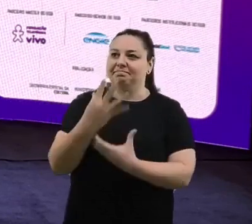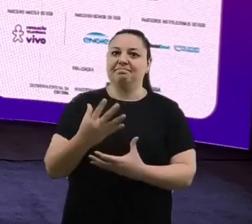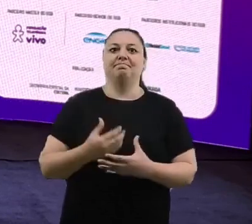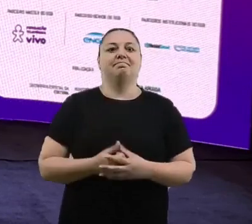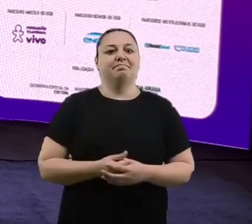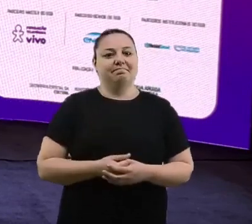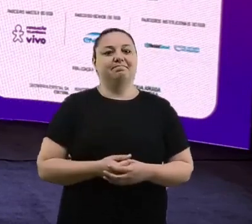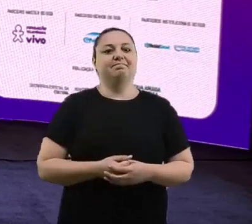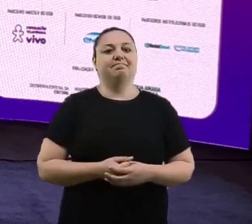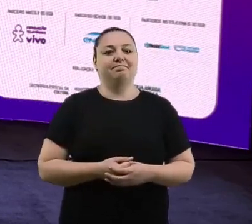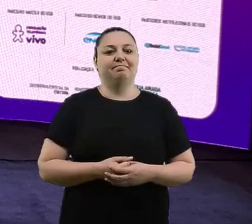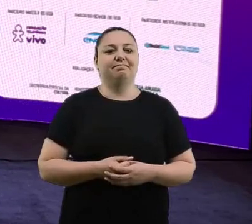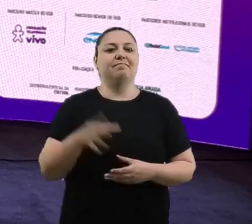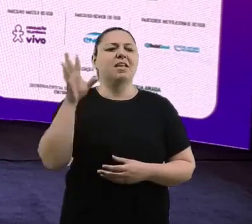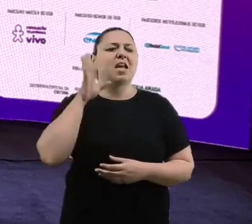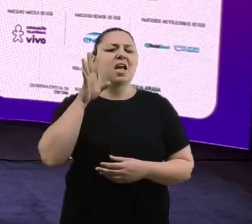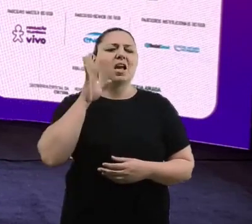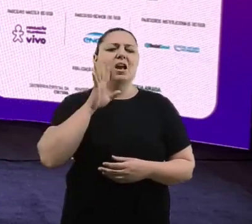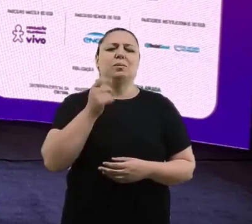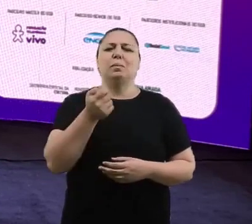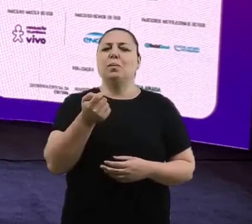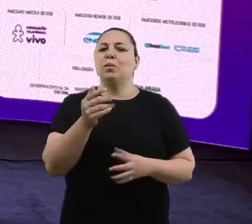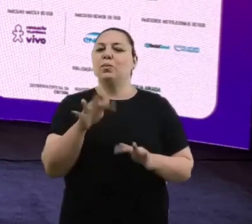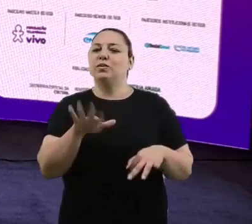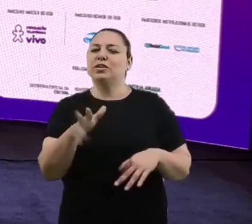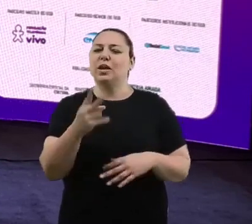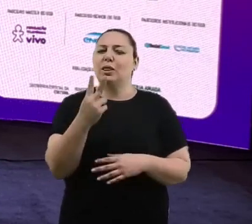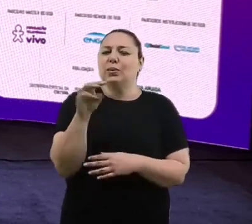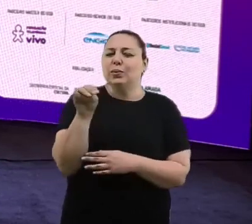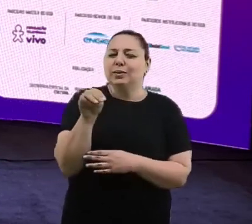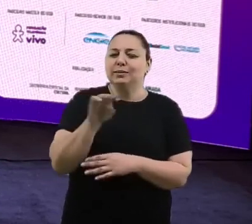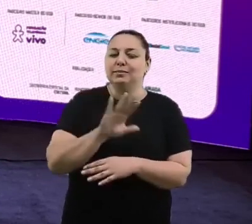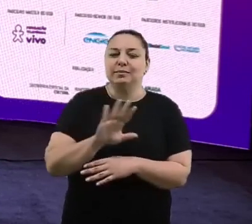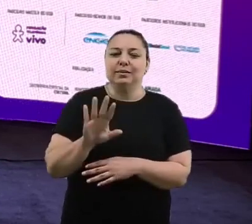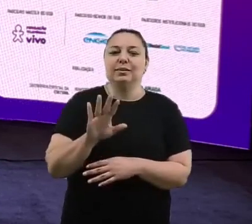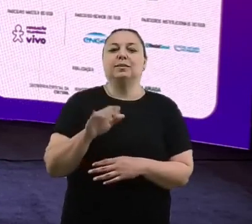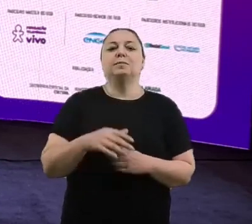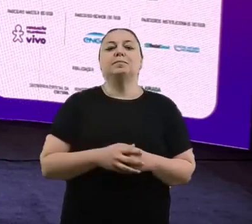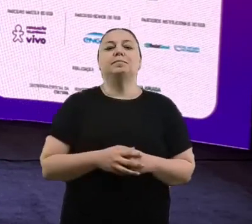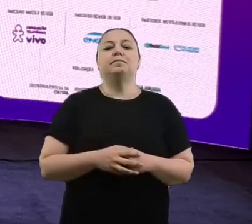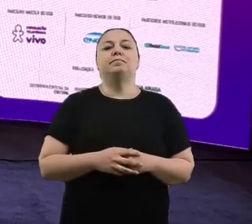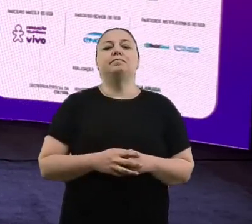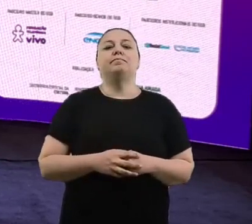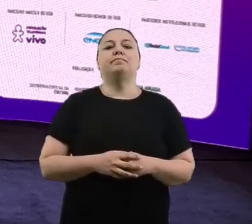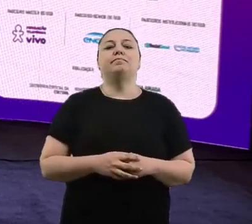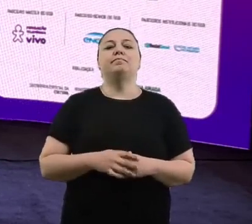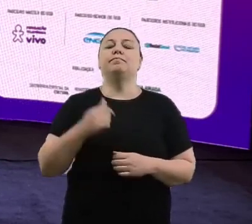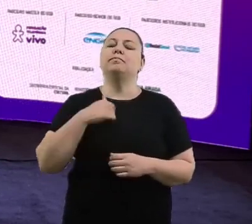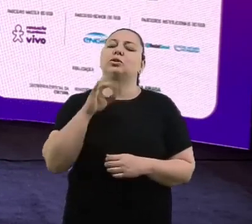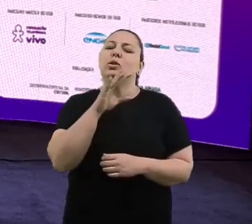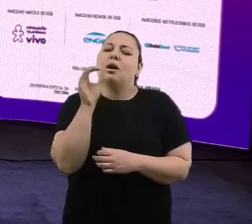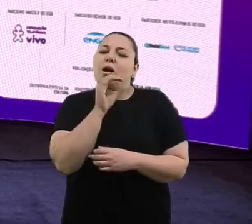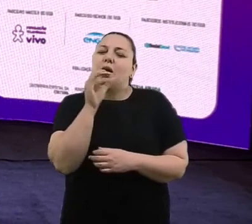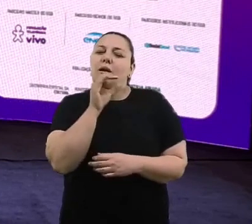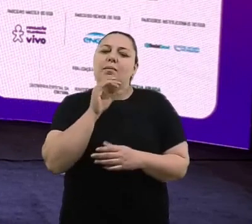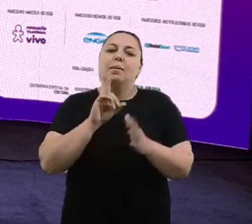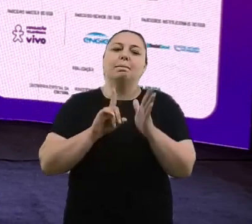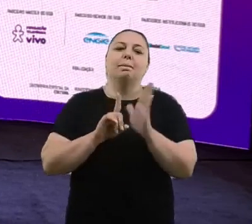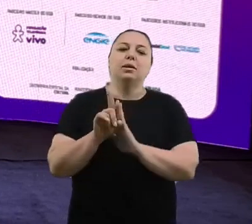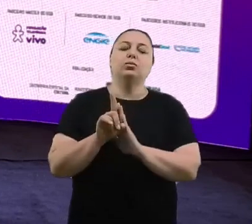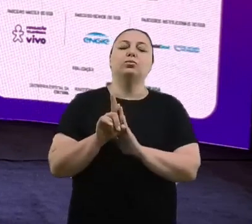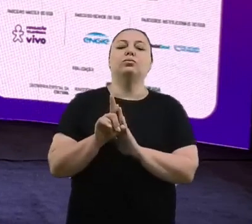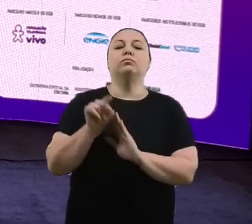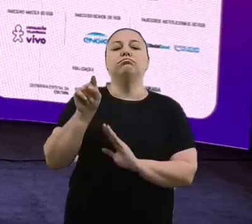tem aqui 2 minutinhos e antes de encerrar, gostaria que você falasse um pouquinho para as pessoas que estão